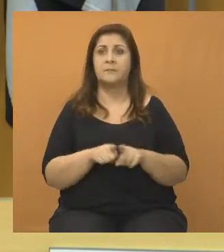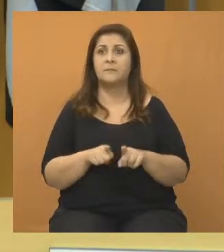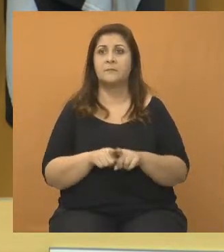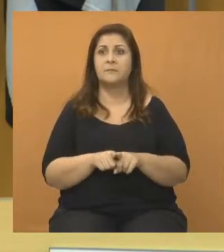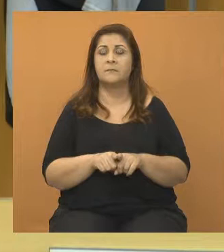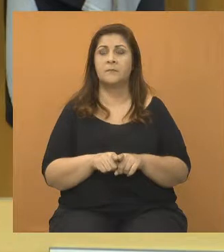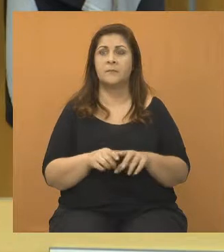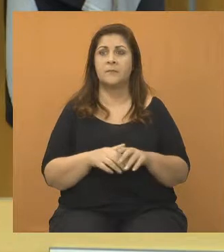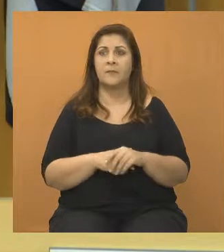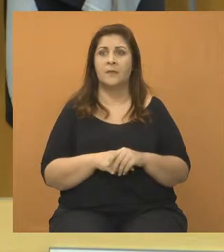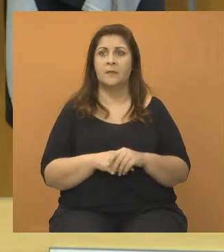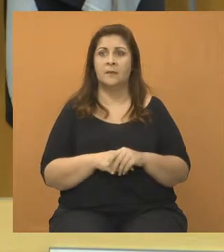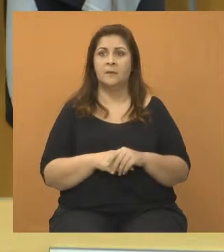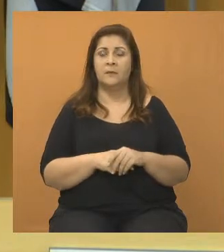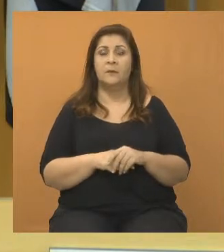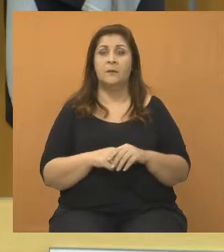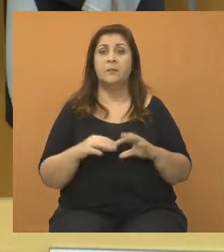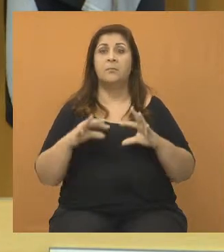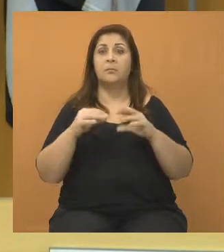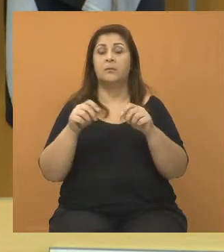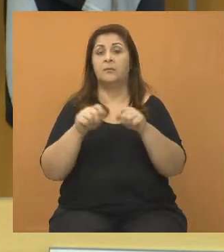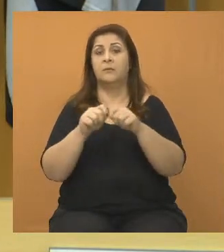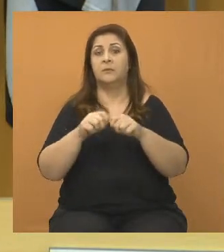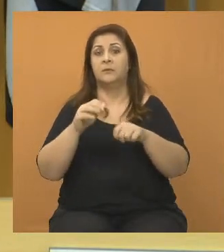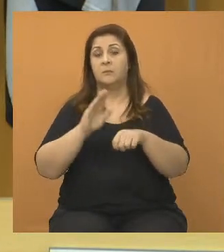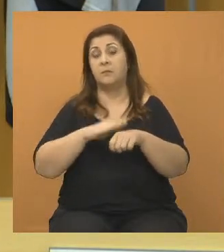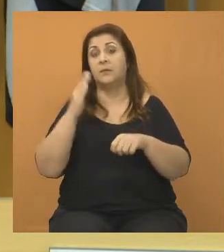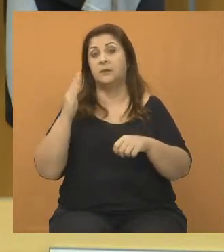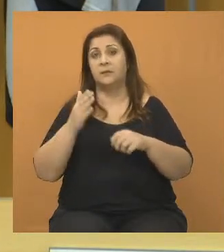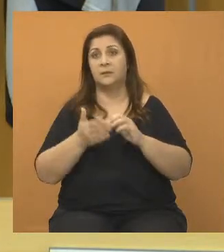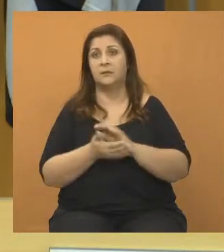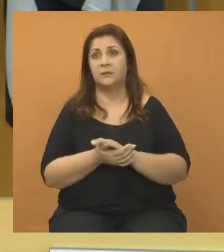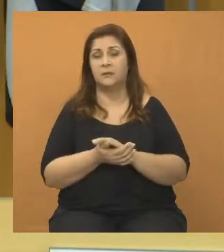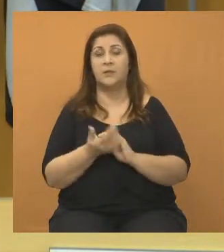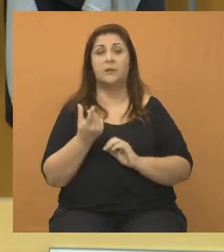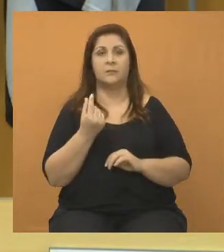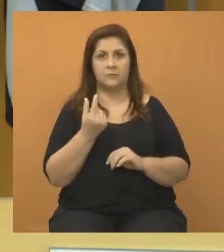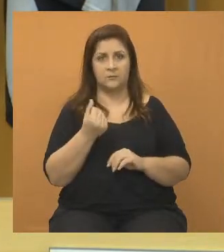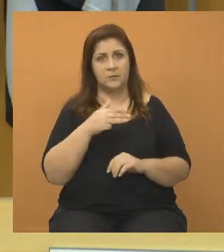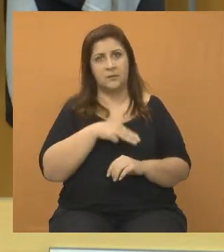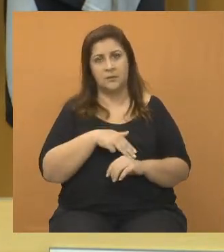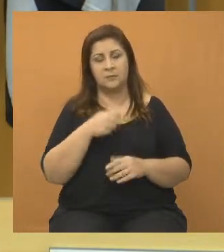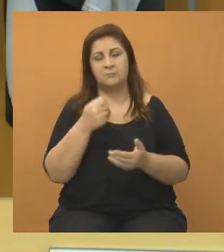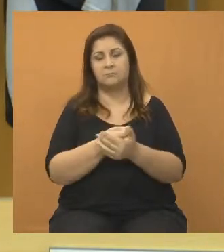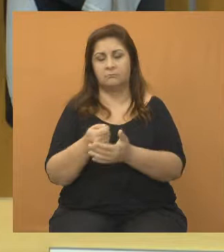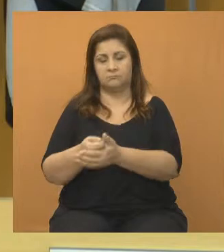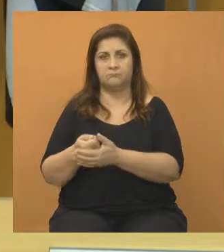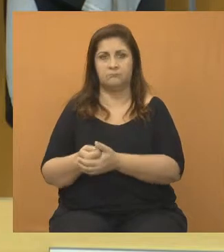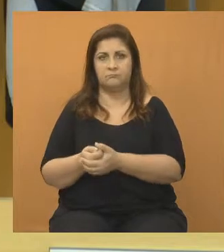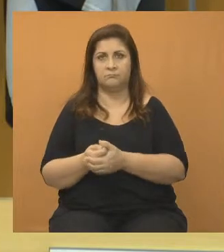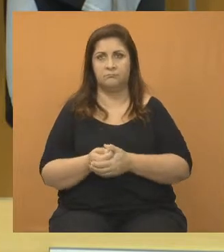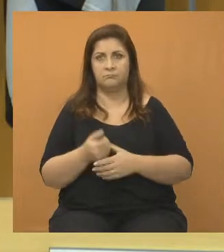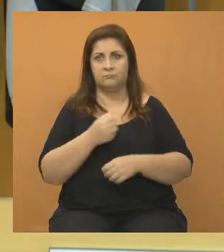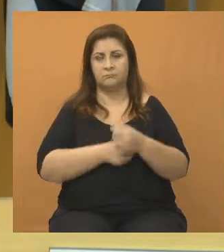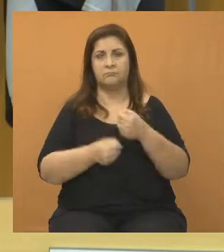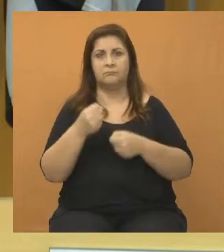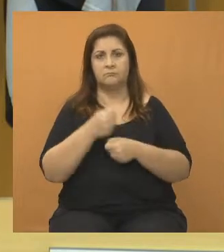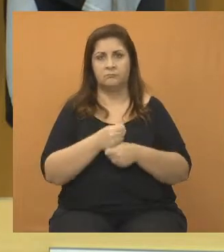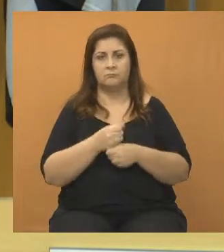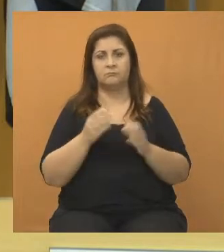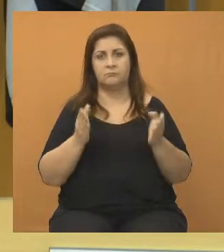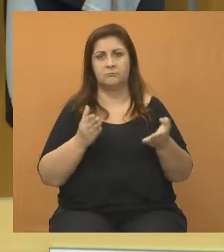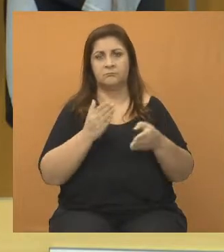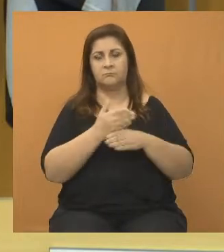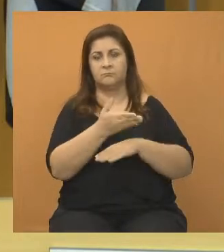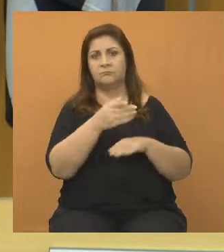também que influi um pouco todas as secretarias é a questão da folha, né? O ano passado, esse ano, foram aprovadas